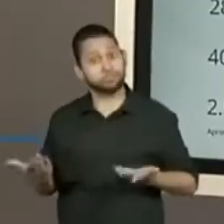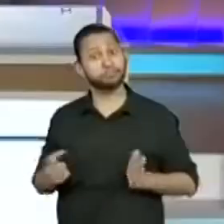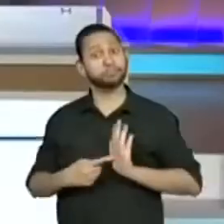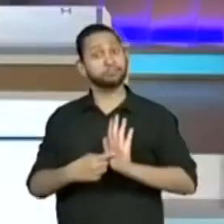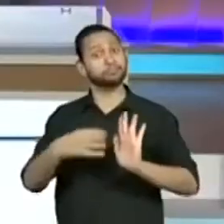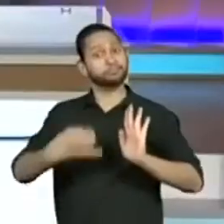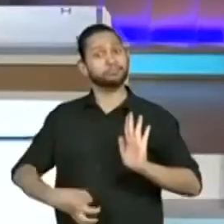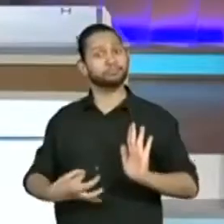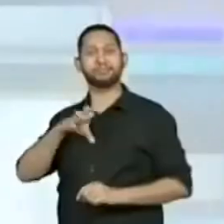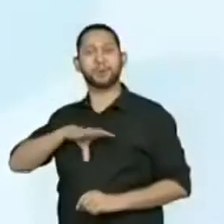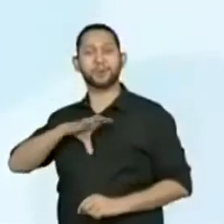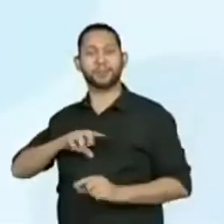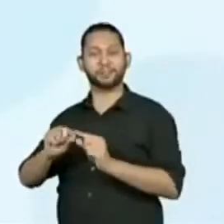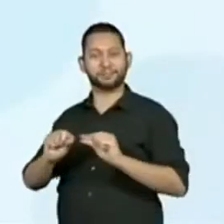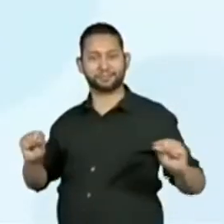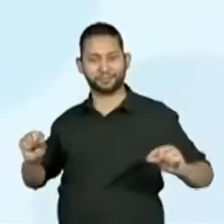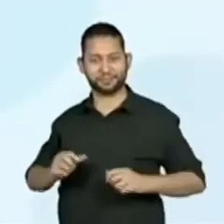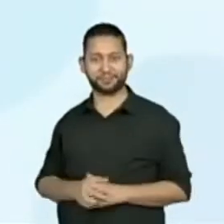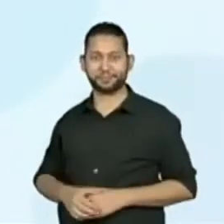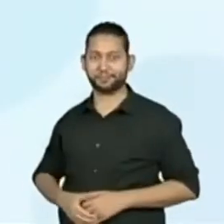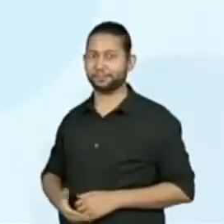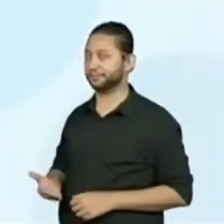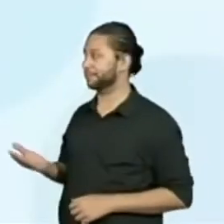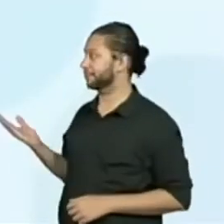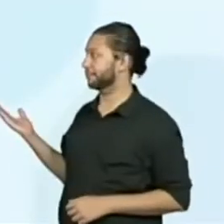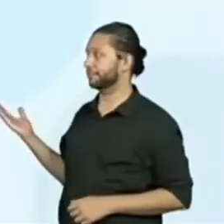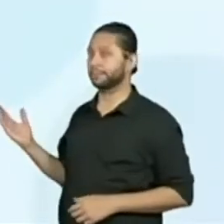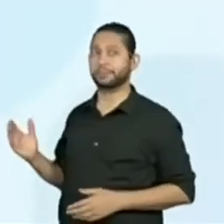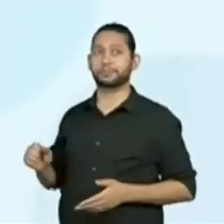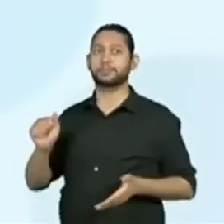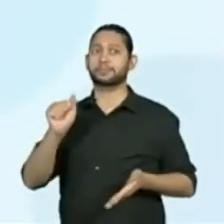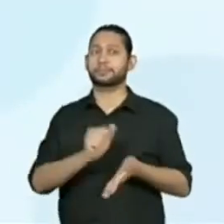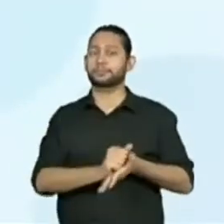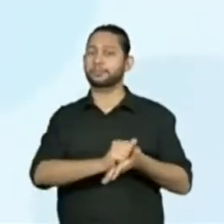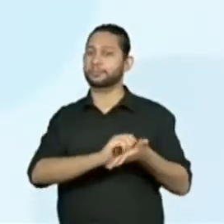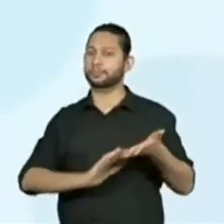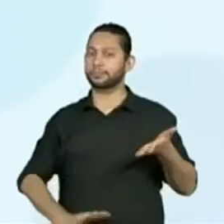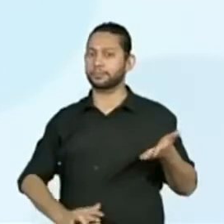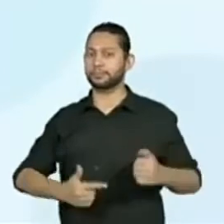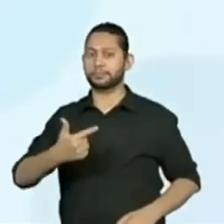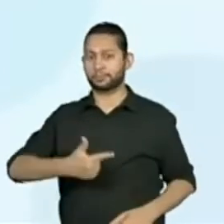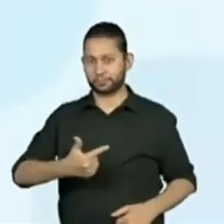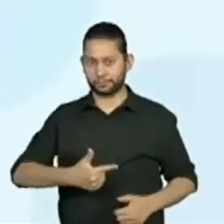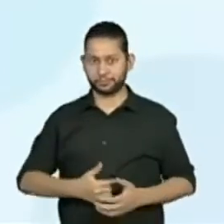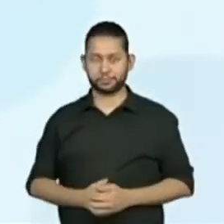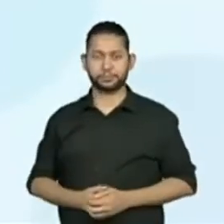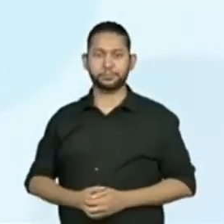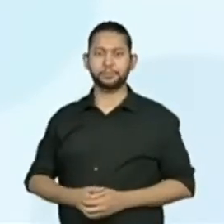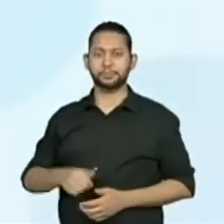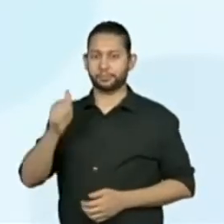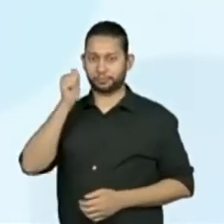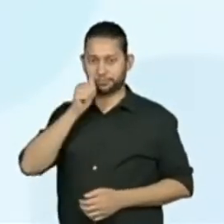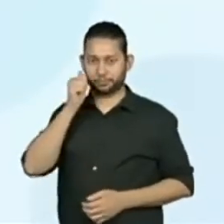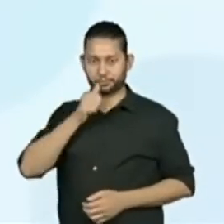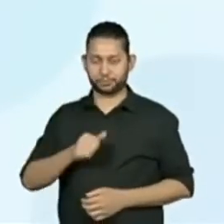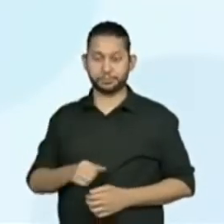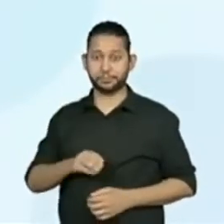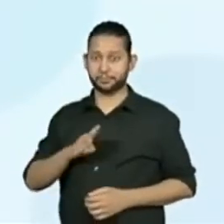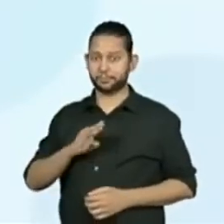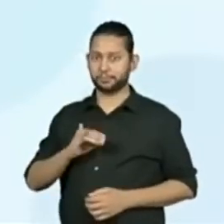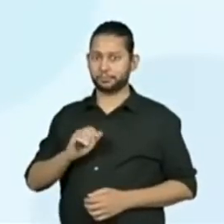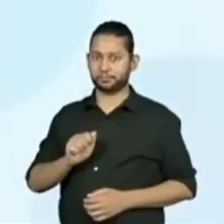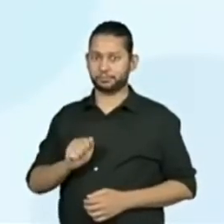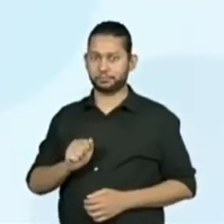próxima? Então, bora lá. Segundo exercício diz o seguinte. Maria Beatriz disse que ao escrever por extenso o